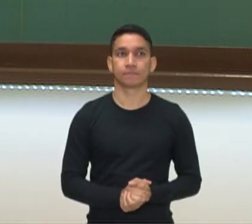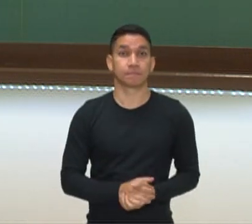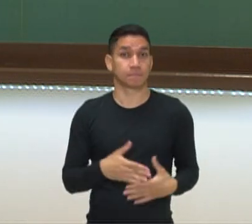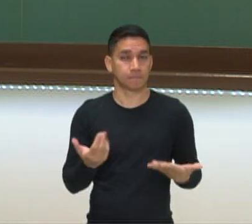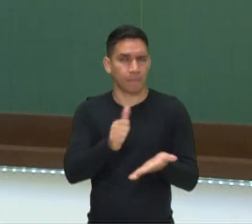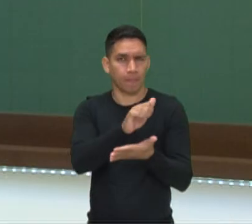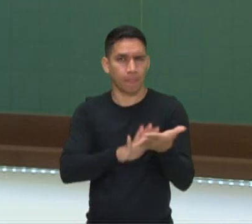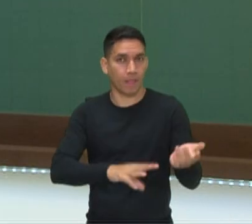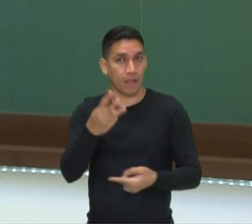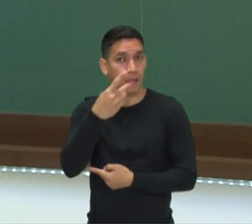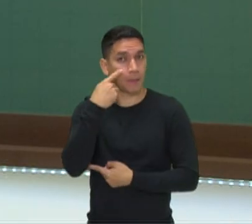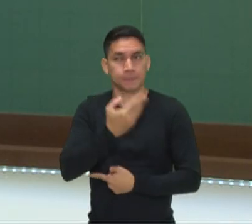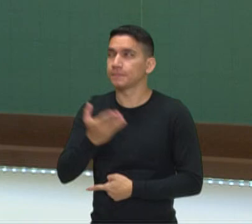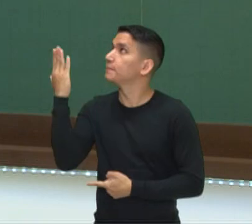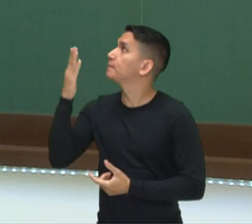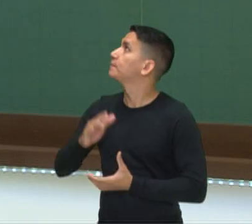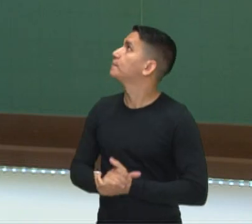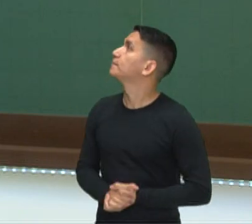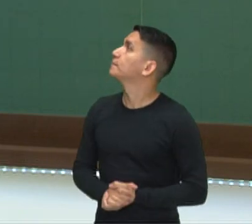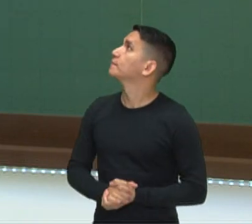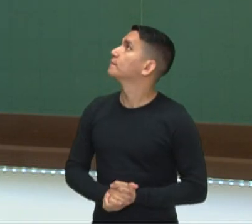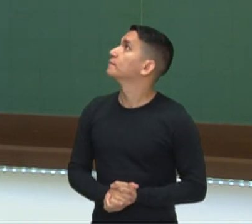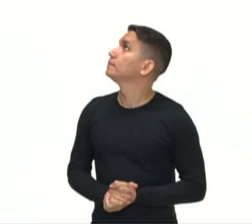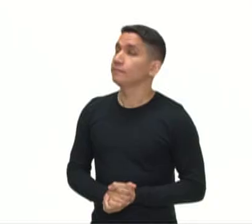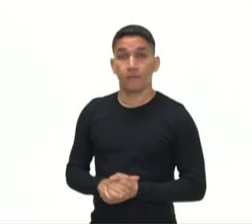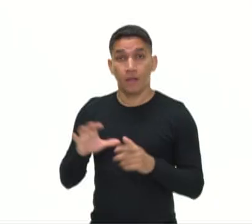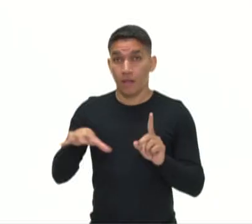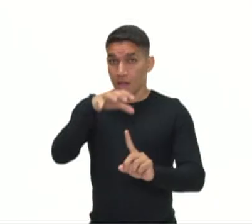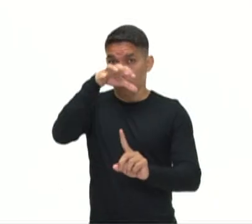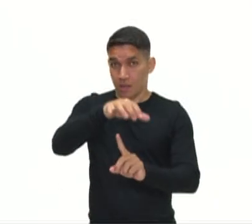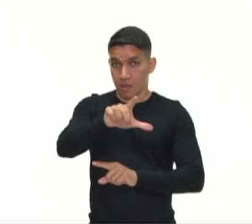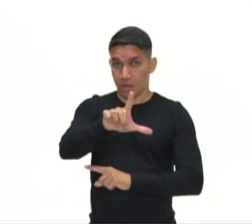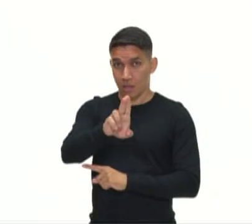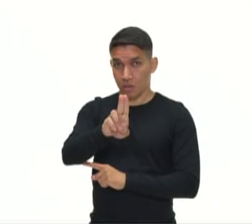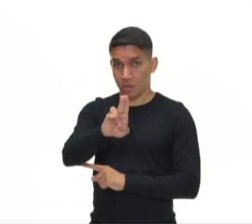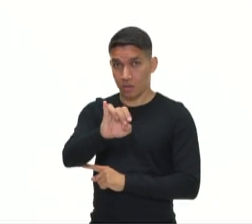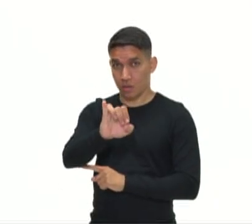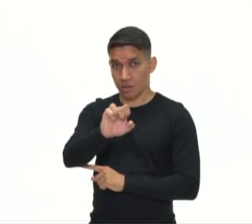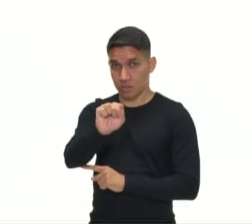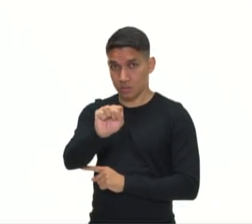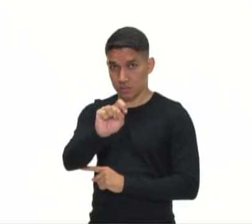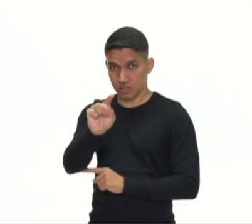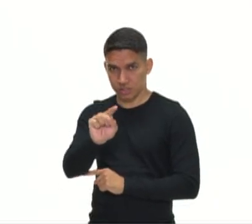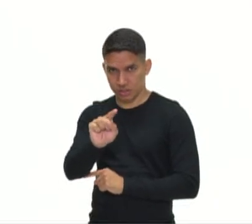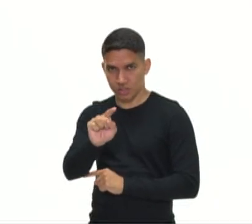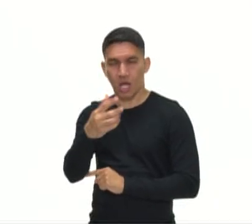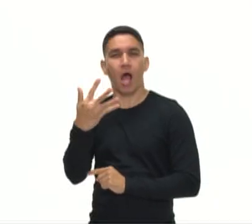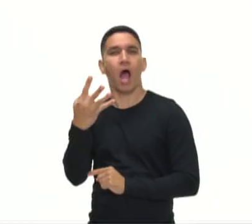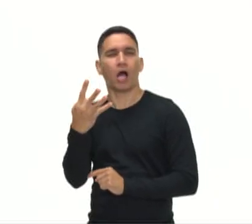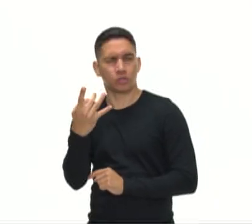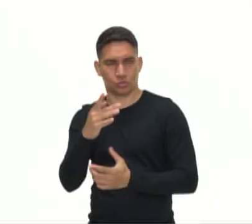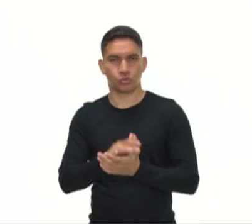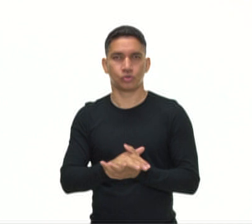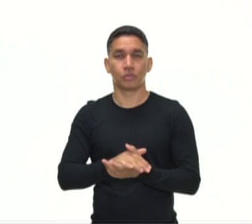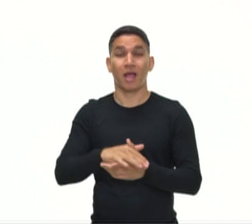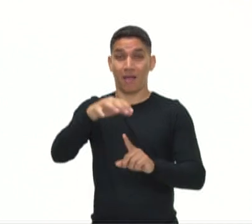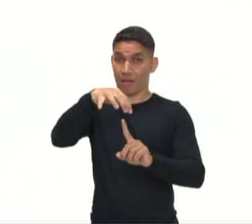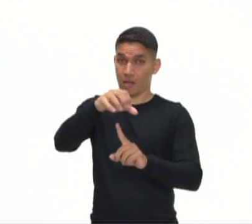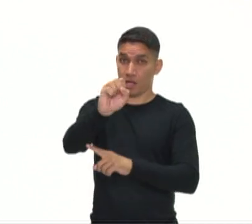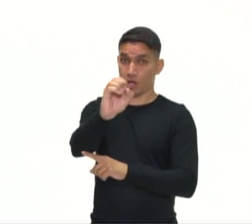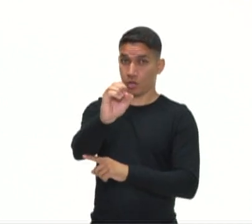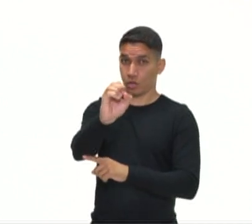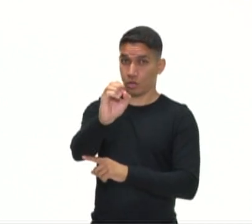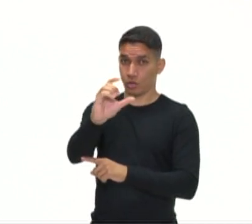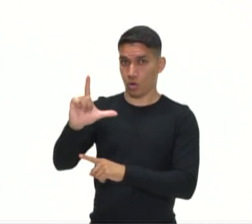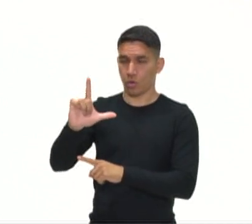Vamos para a nossa terceira atividade, né? O rei Luís XIV, o Rei Sol, governou de acordo com a